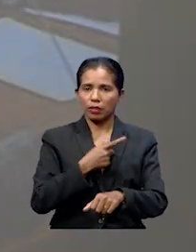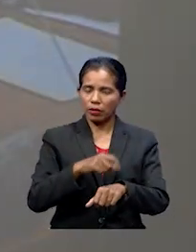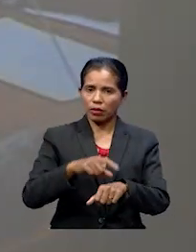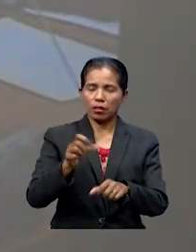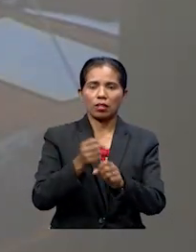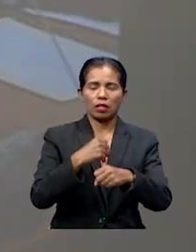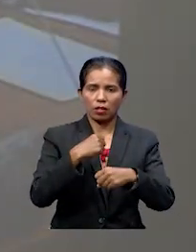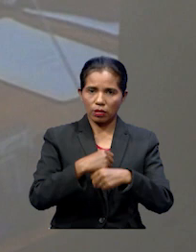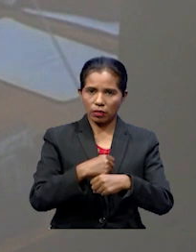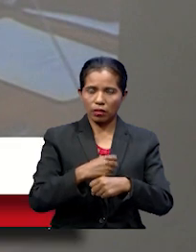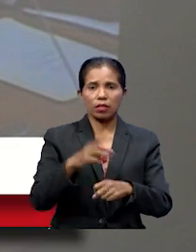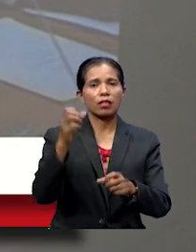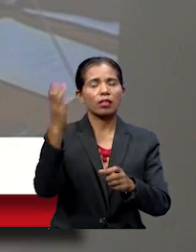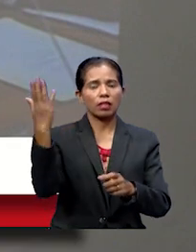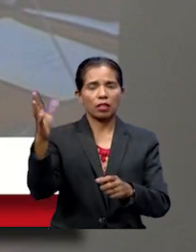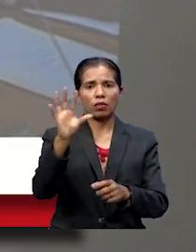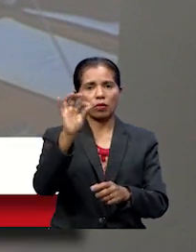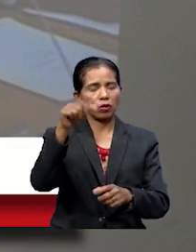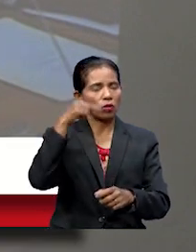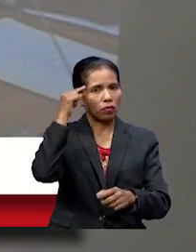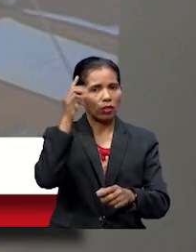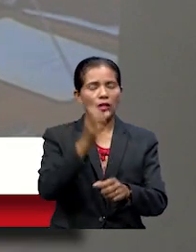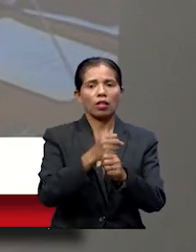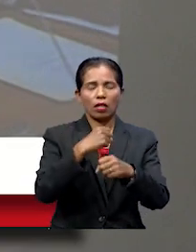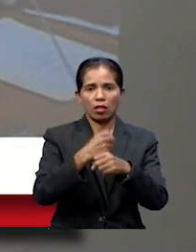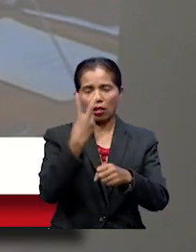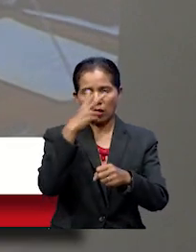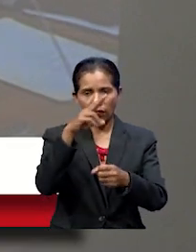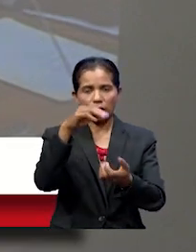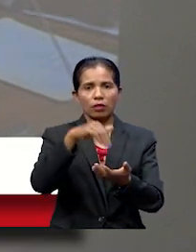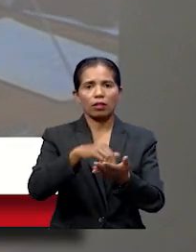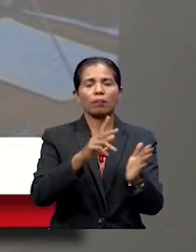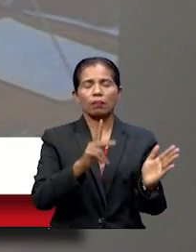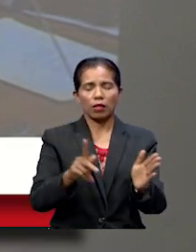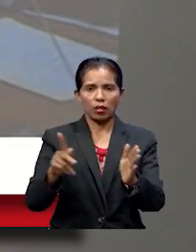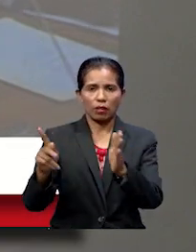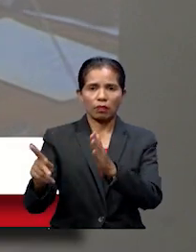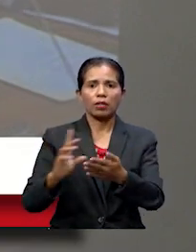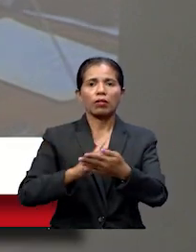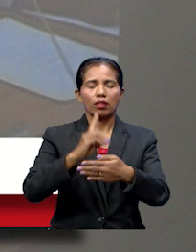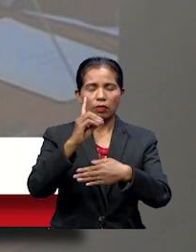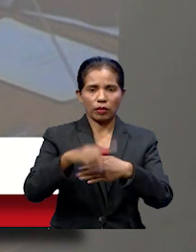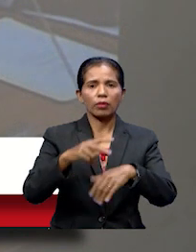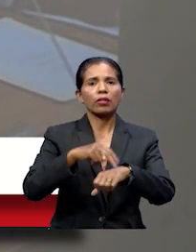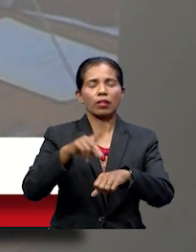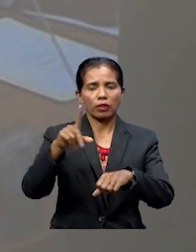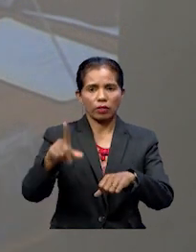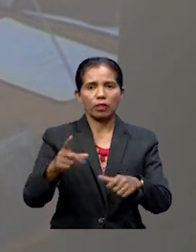halo ona ia oitavo governo constitucional, halo ona avaliação ba Plano Estratégico de Desenvolvimento Nacional